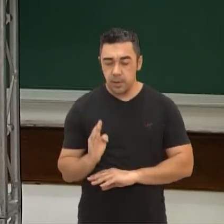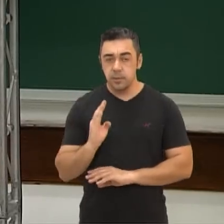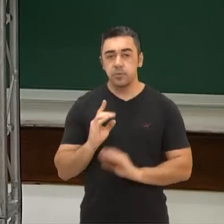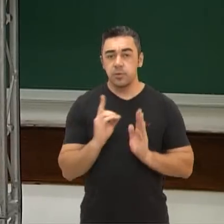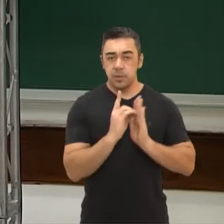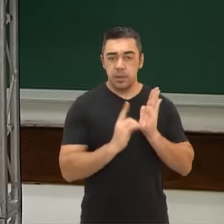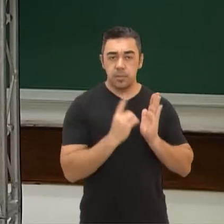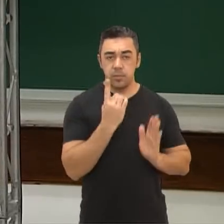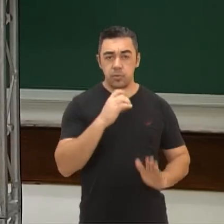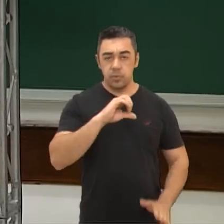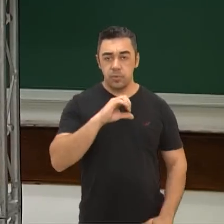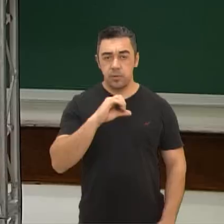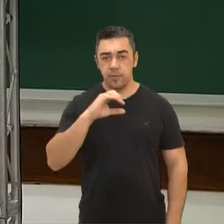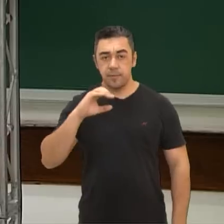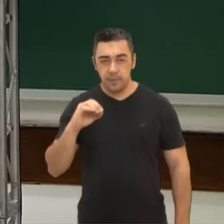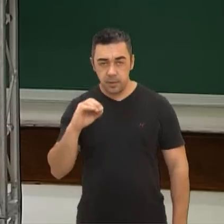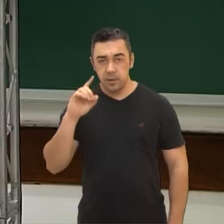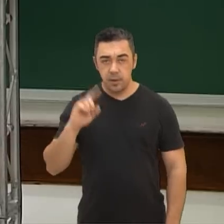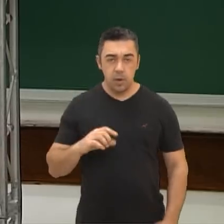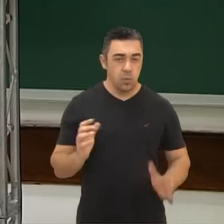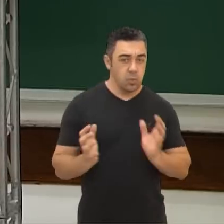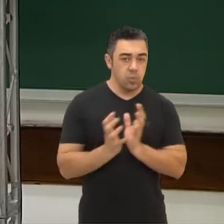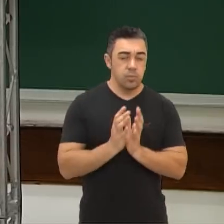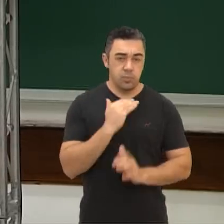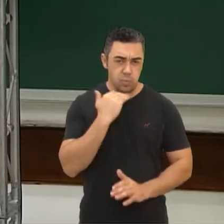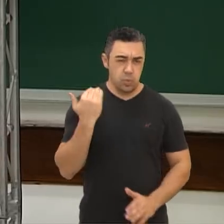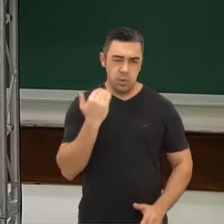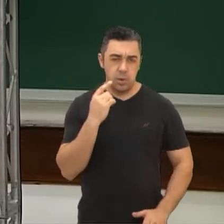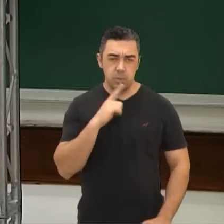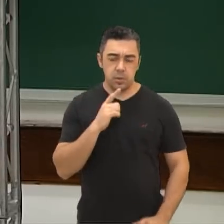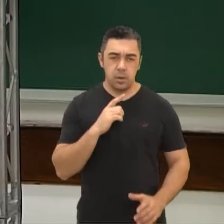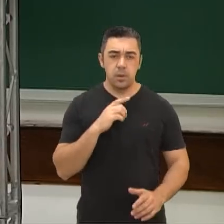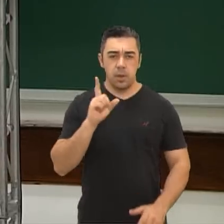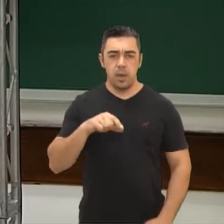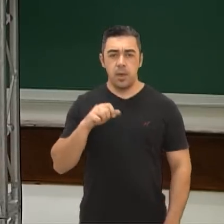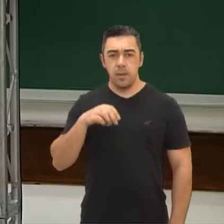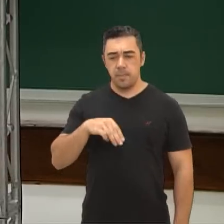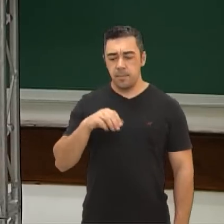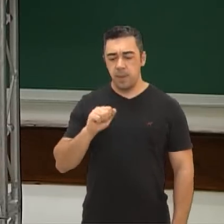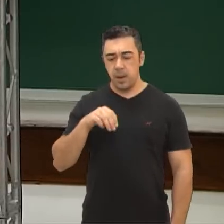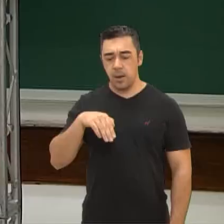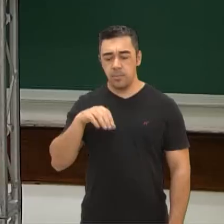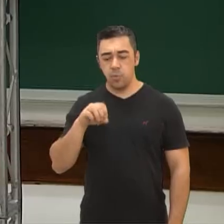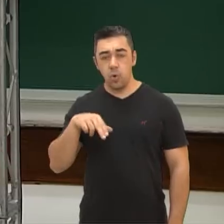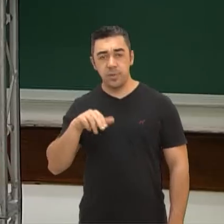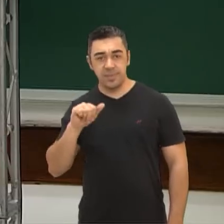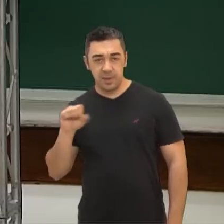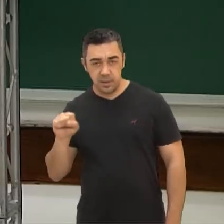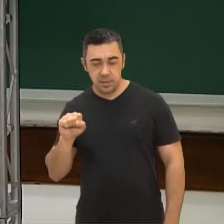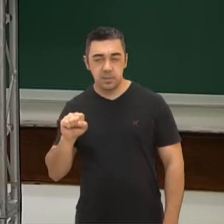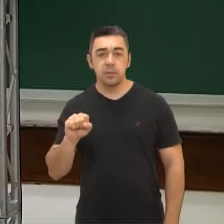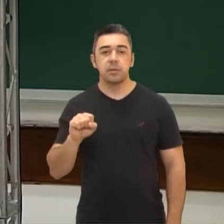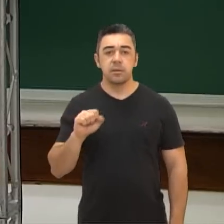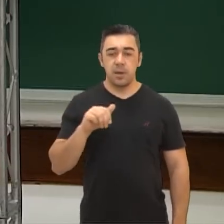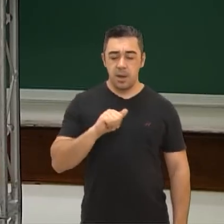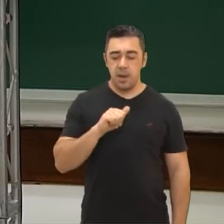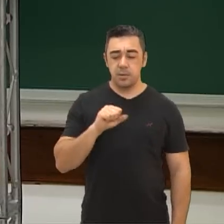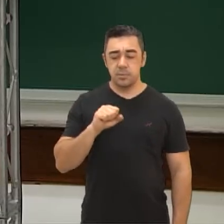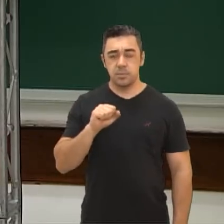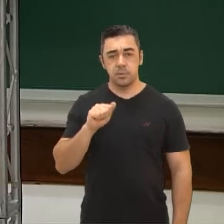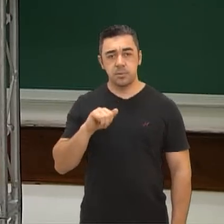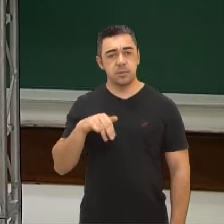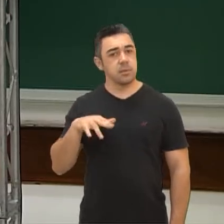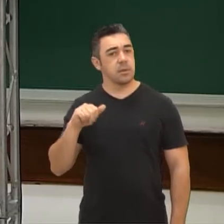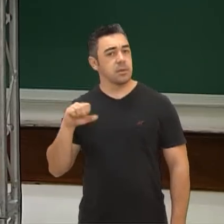jegue? Ah, ô rapaz, esse não é jegue não, é jumento. É muito bom, é isso aí. Então, conheciam essa